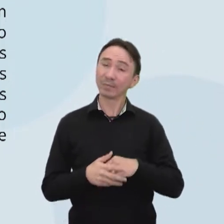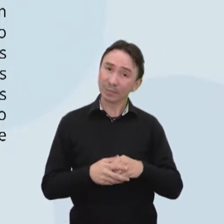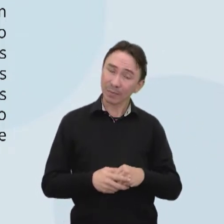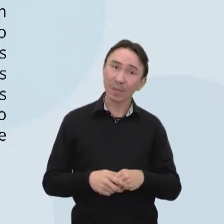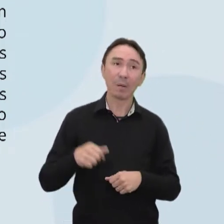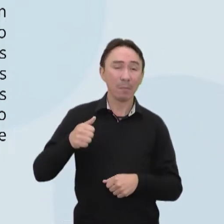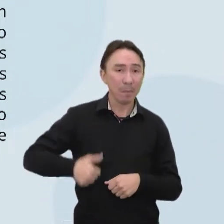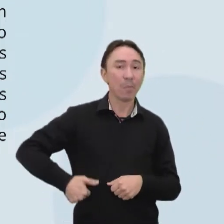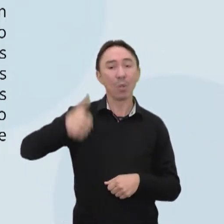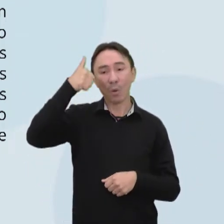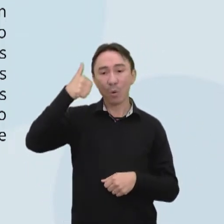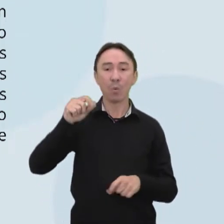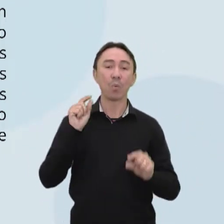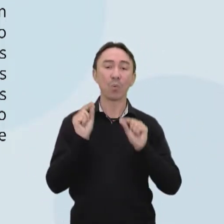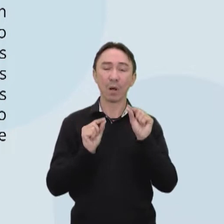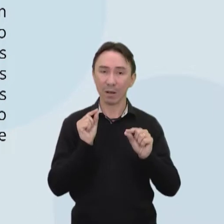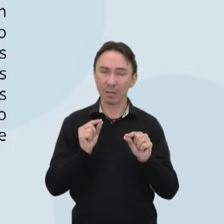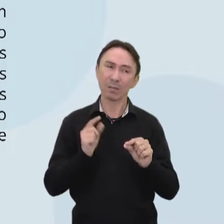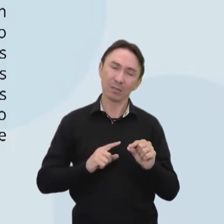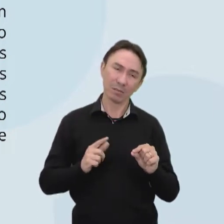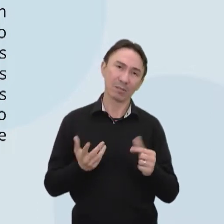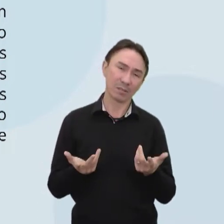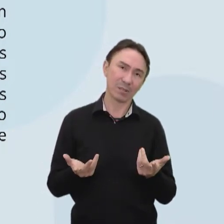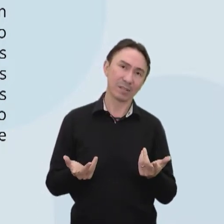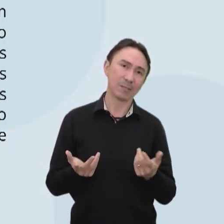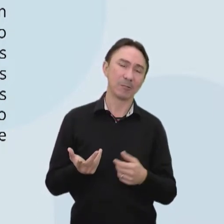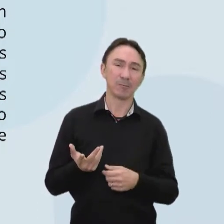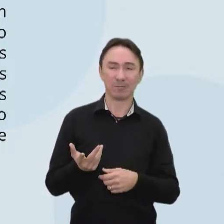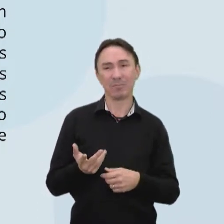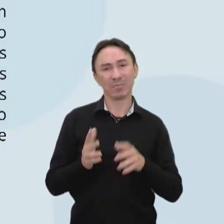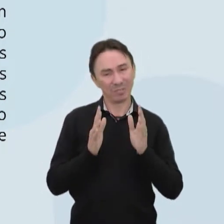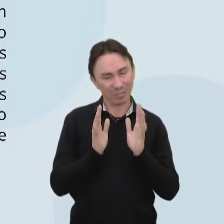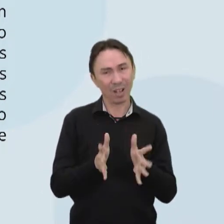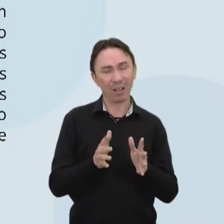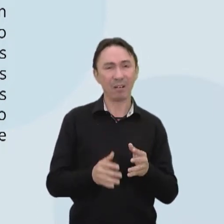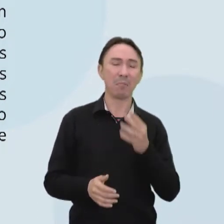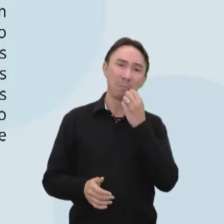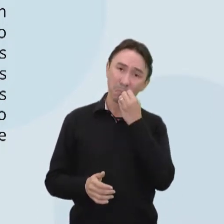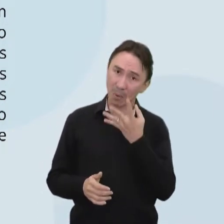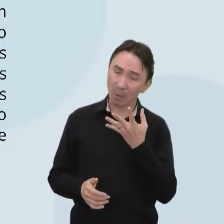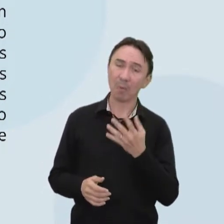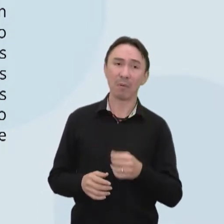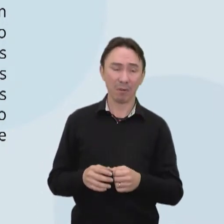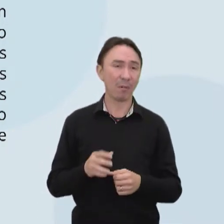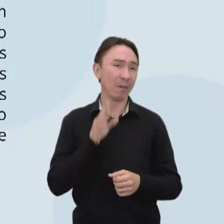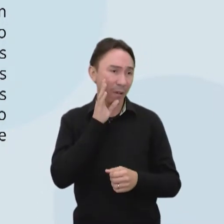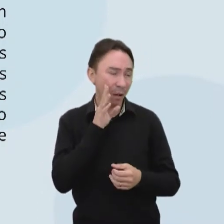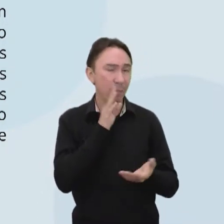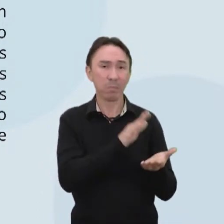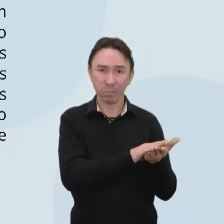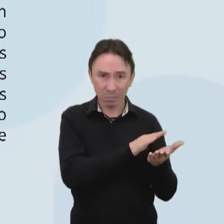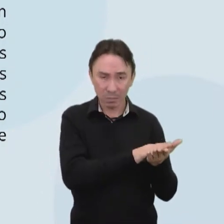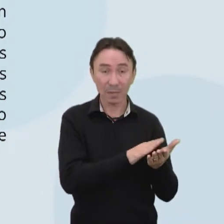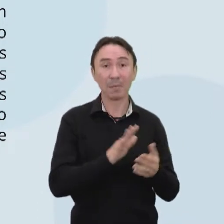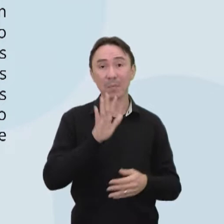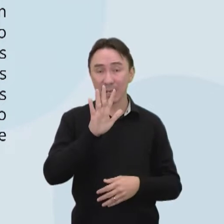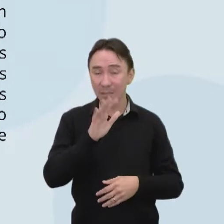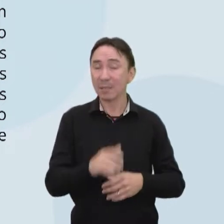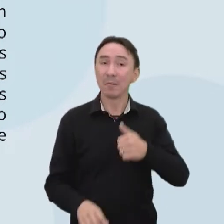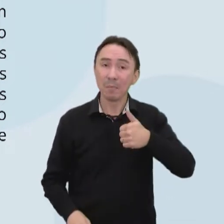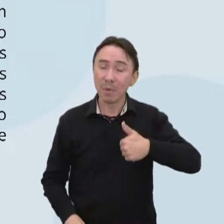além desse tipo de iniciativa, que por si só já é, como eu disse, bastante louvável, seria que as